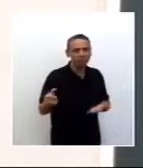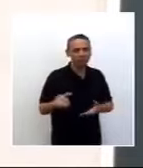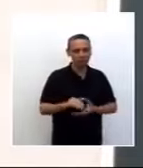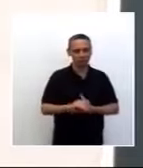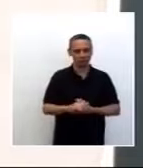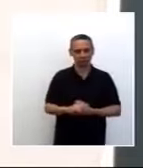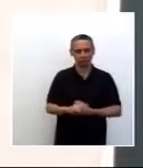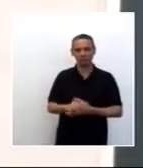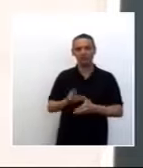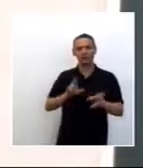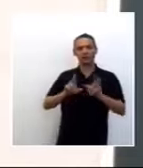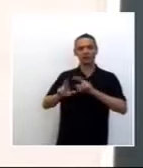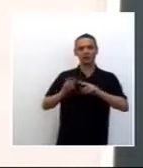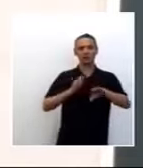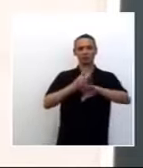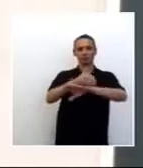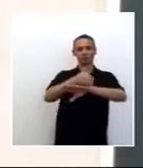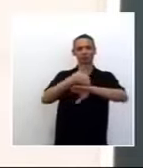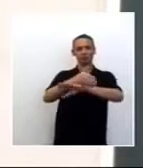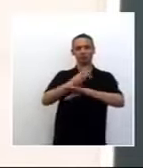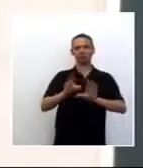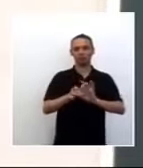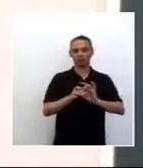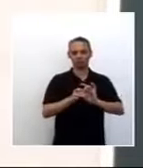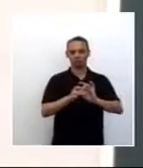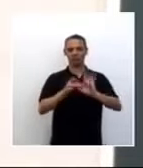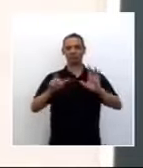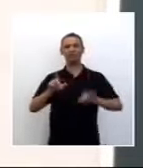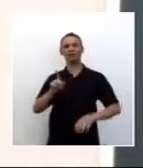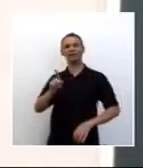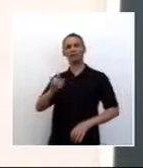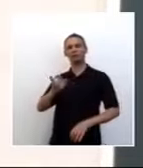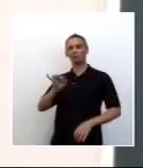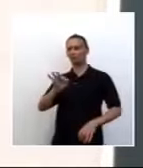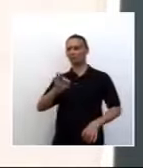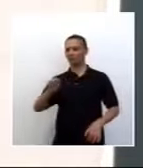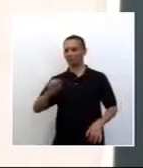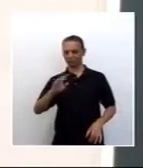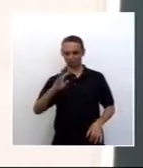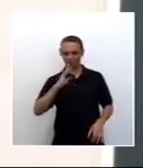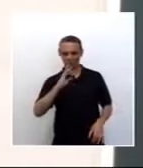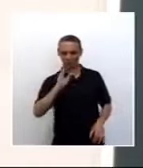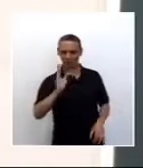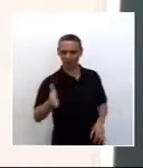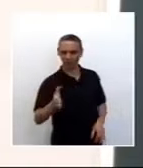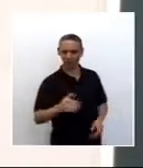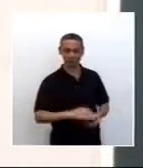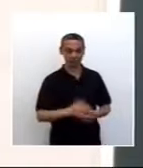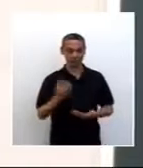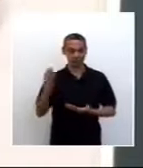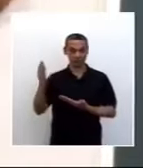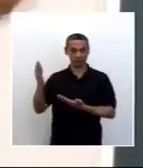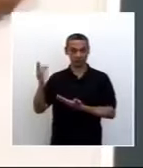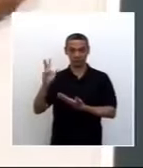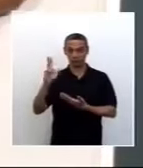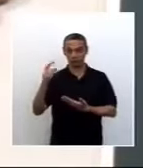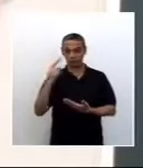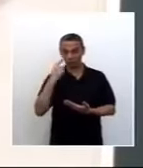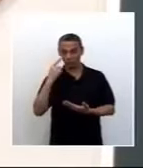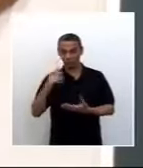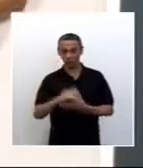aqui mas aí me responde no chat você já ouviram falar da Pita olha lá o outro kind of text is it a mesma coisa